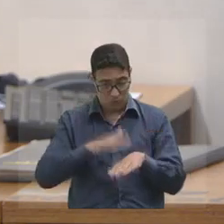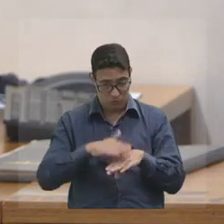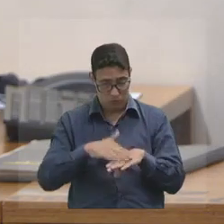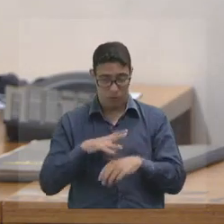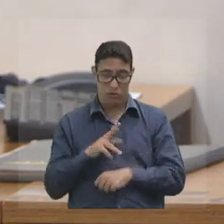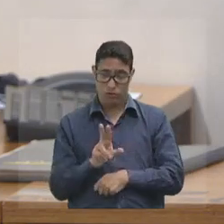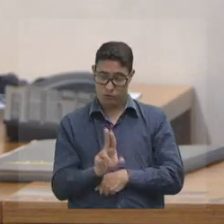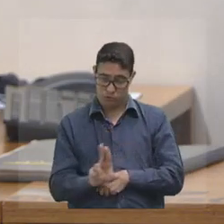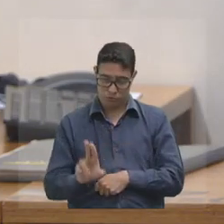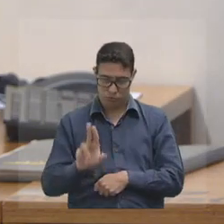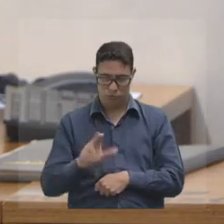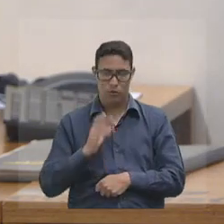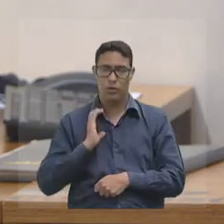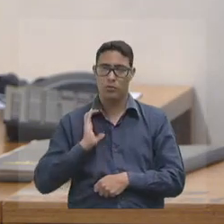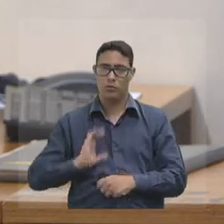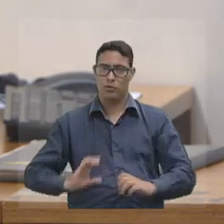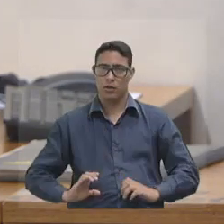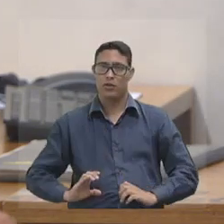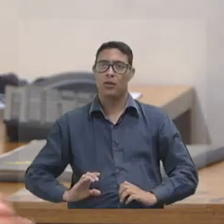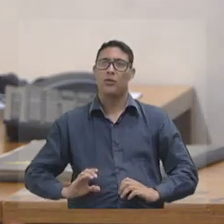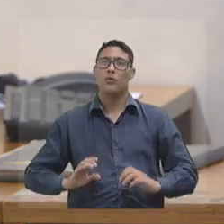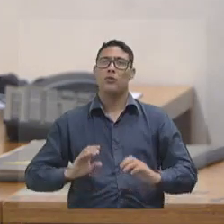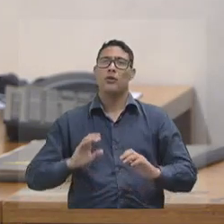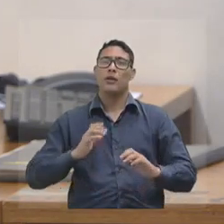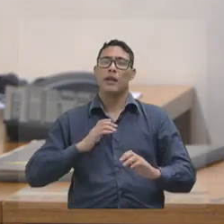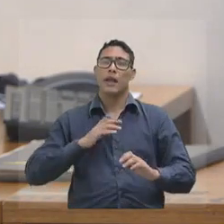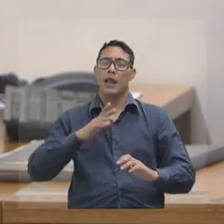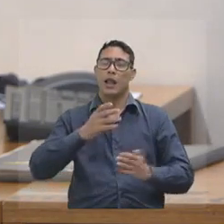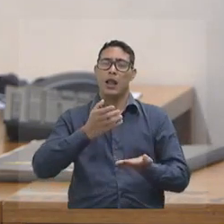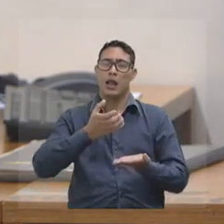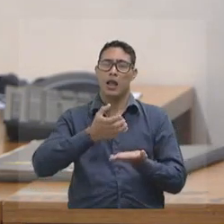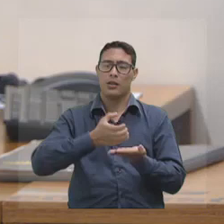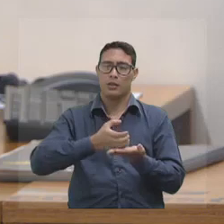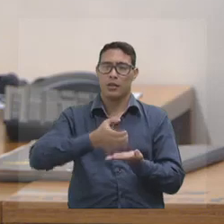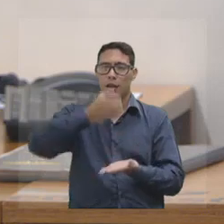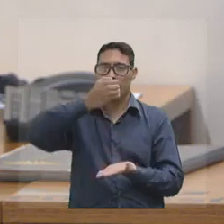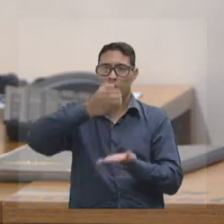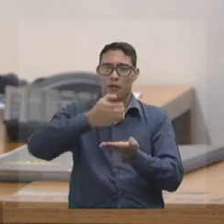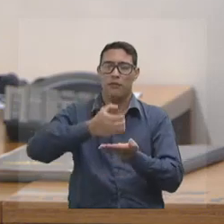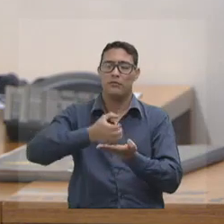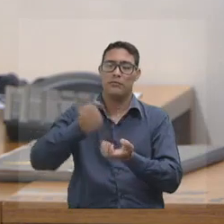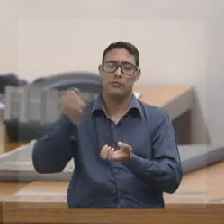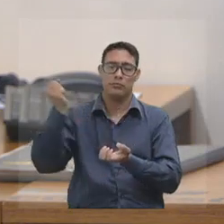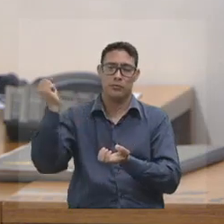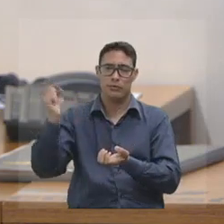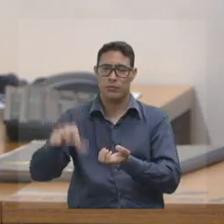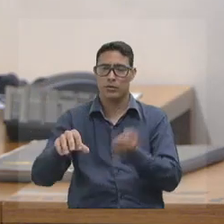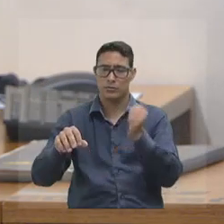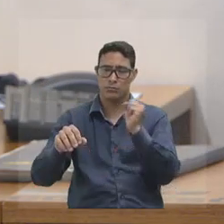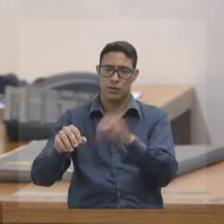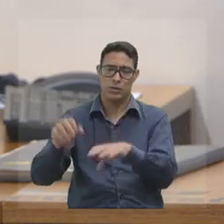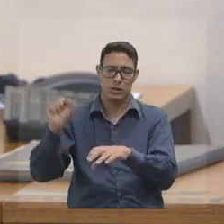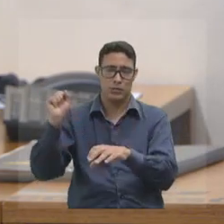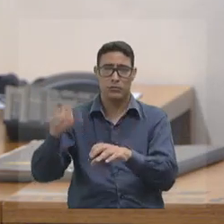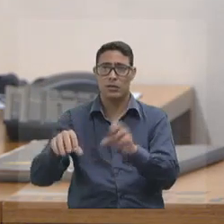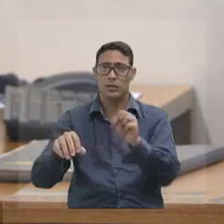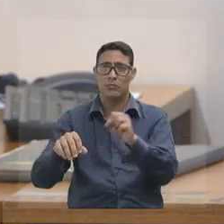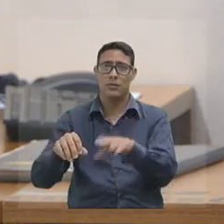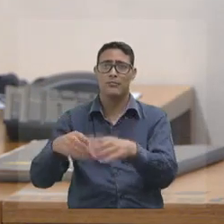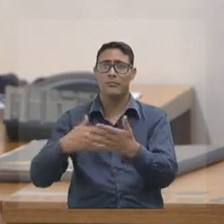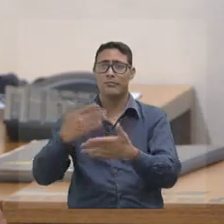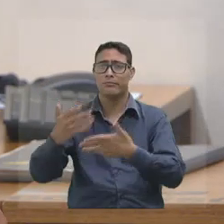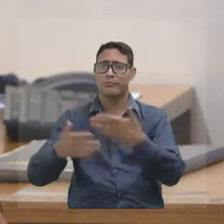o cidadão ele descarta essas embalagens até mesmo por